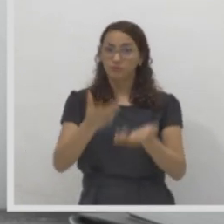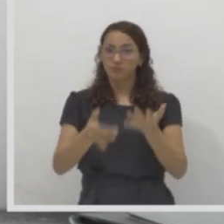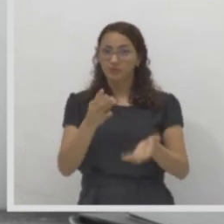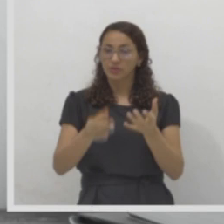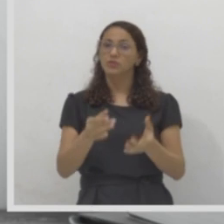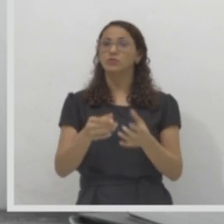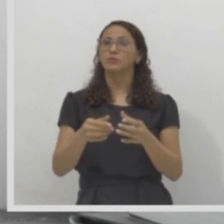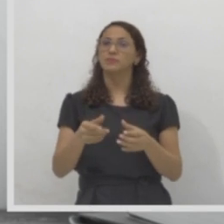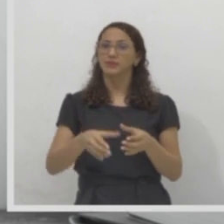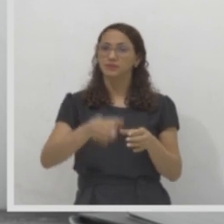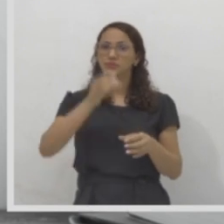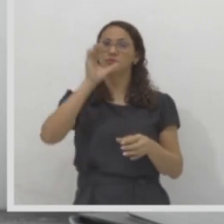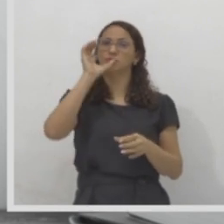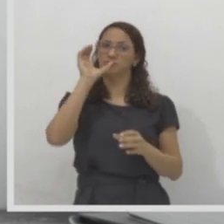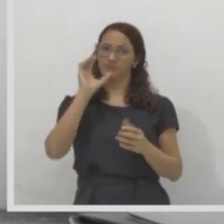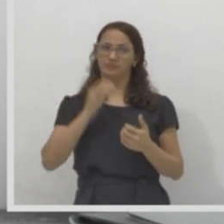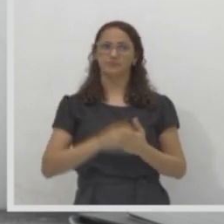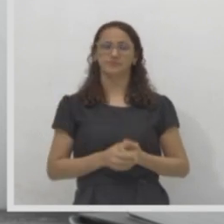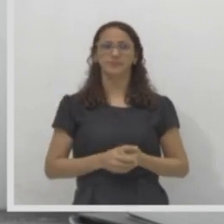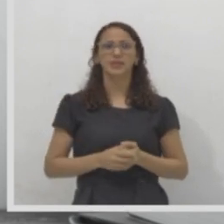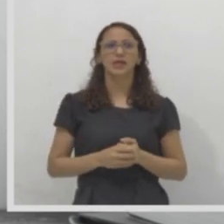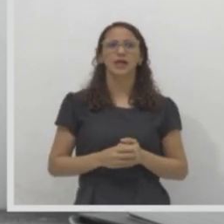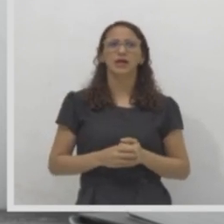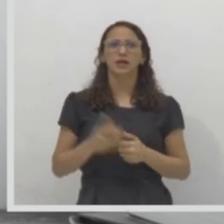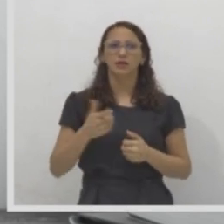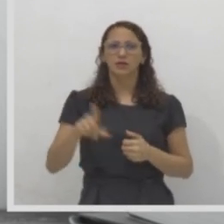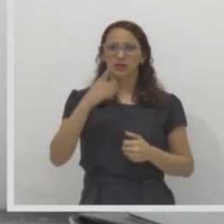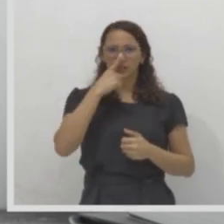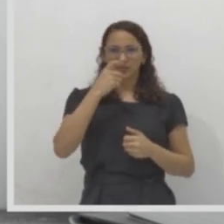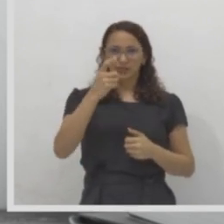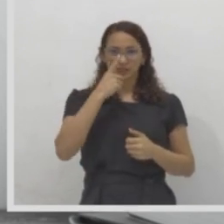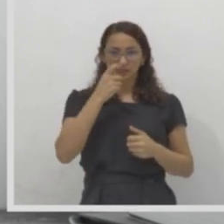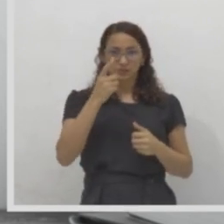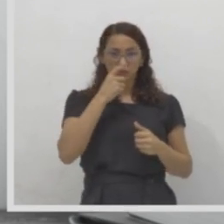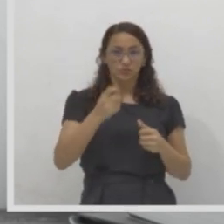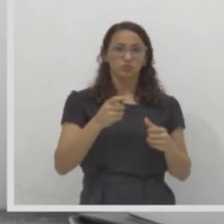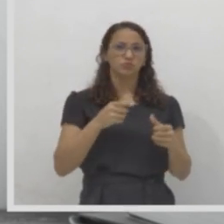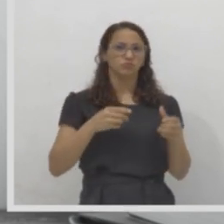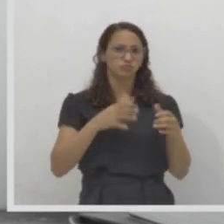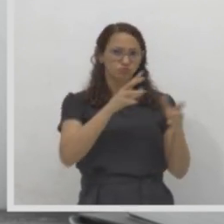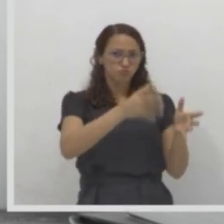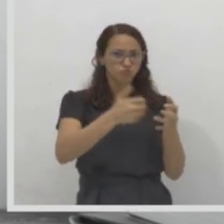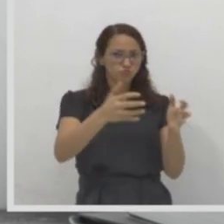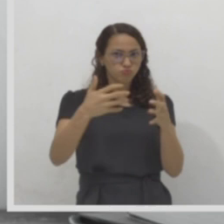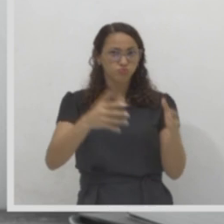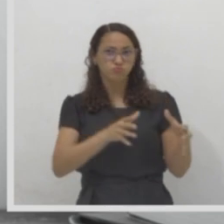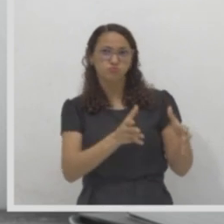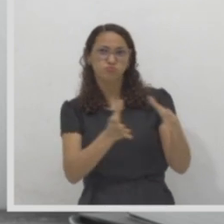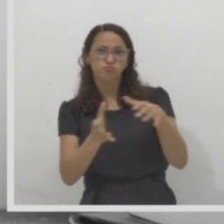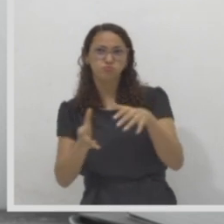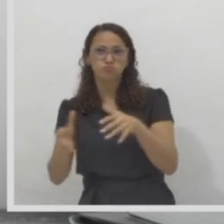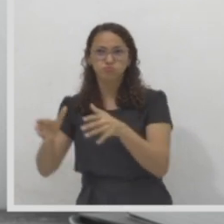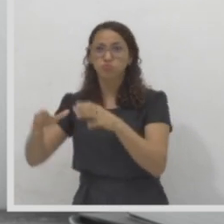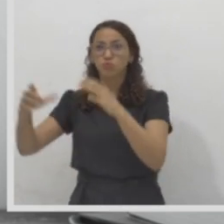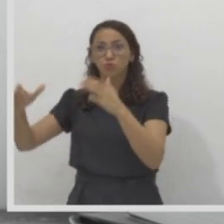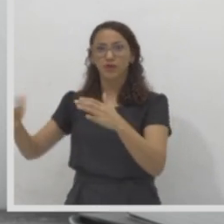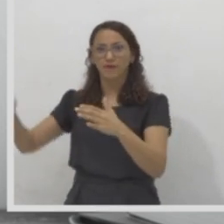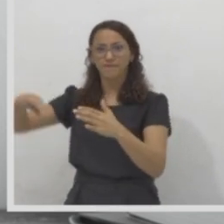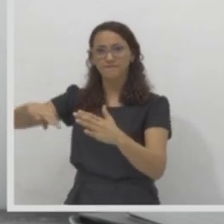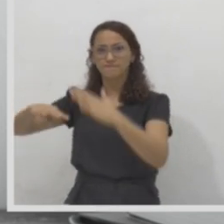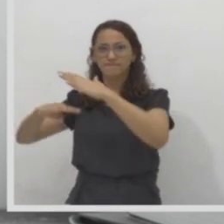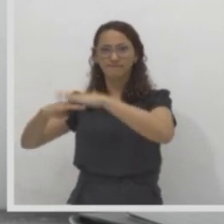lixões que prejudicam o ambiente e que a destinação correta são os aterros sanitários. E não se esqueçam dos 3 R's,